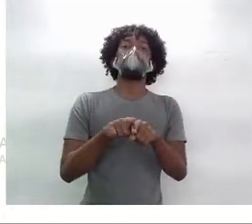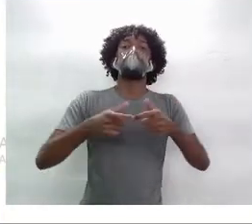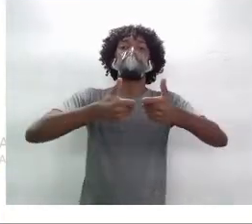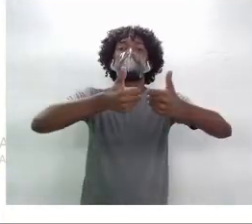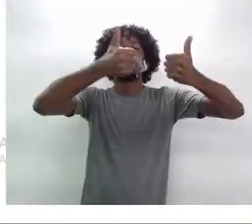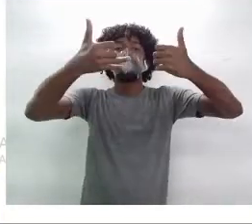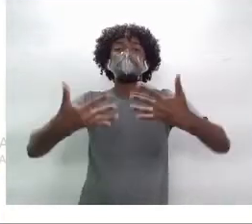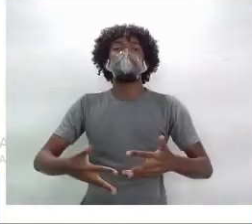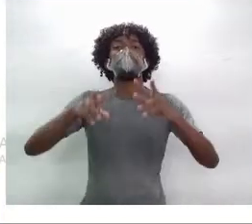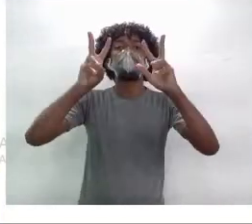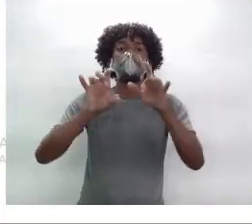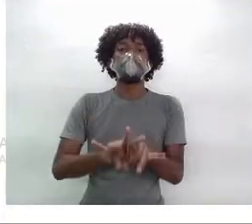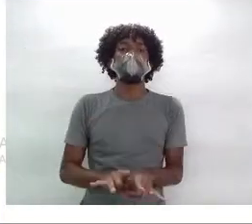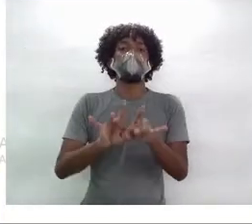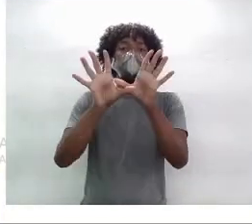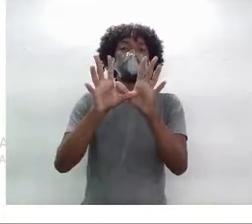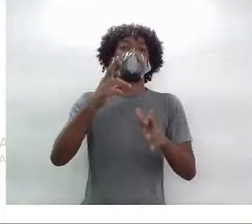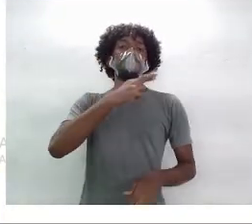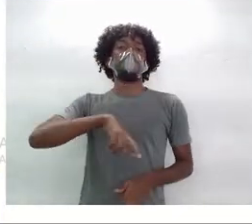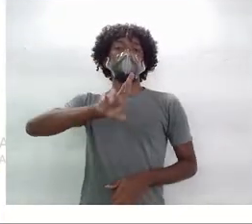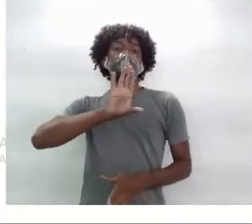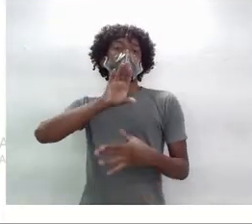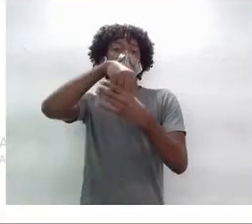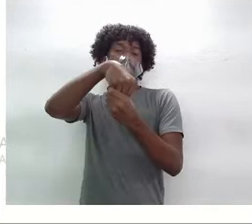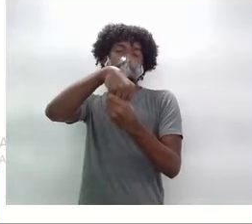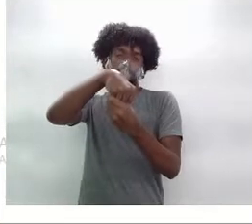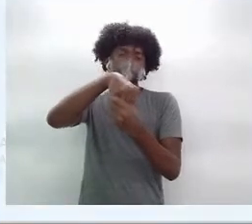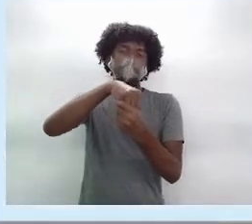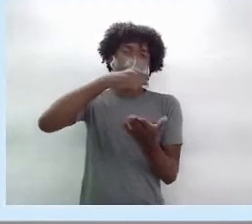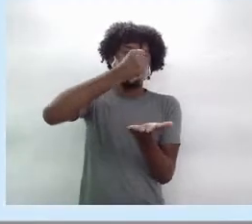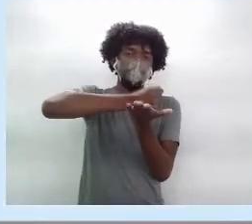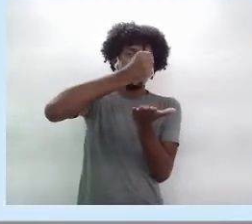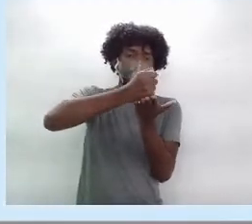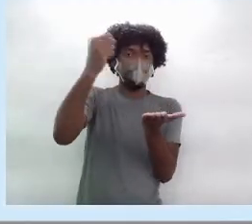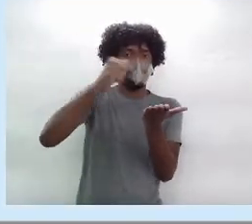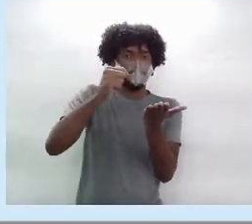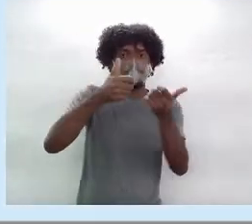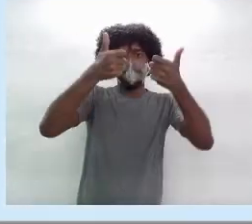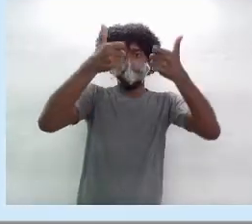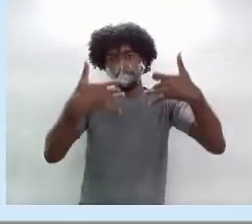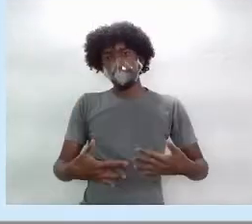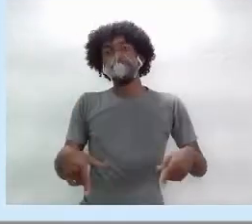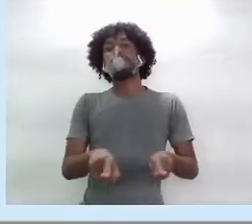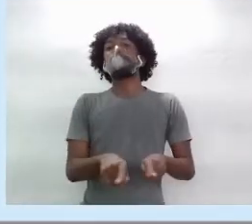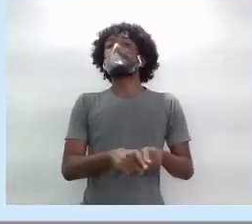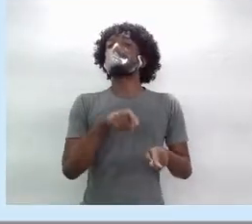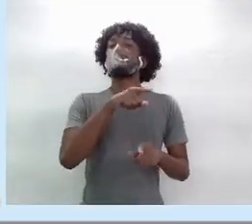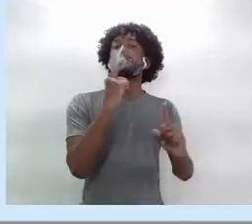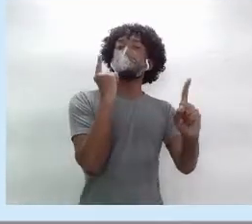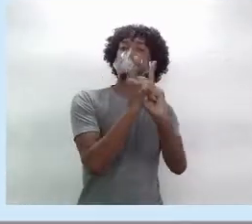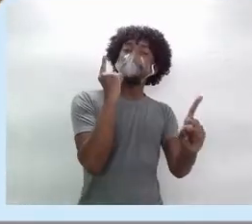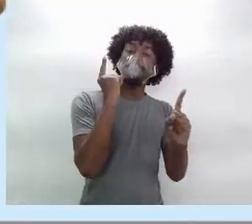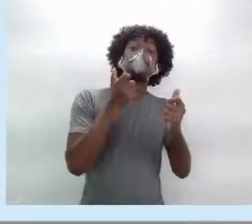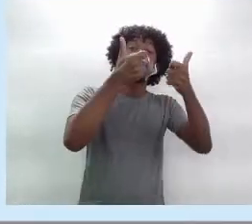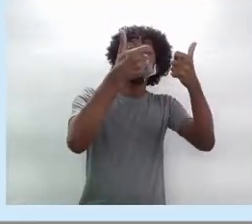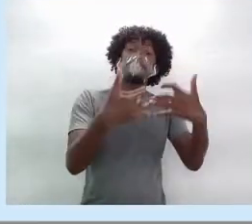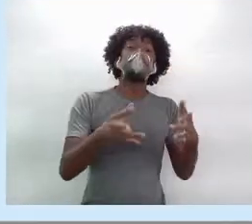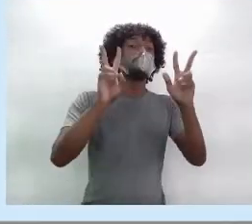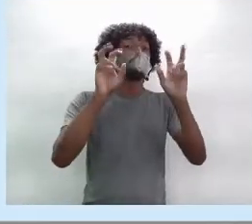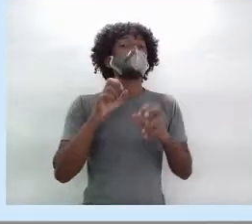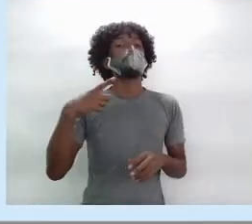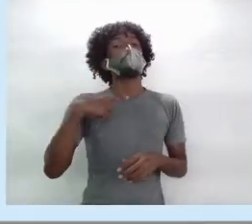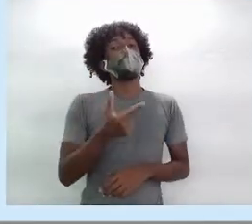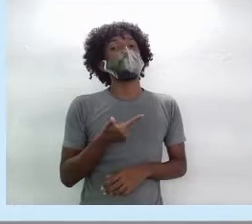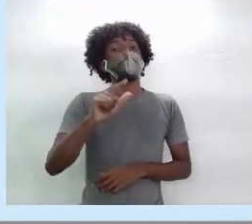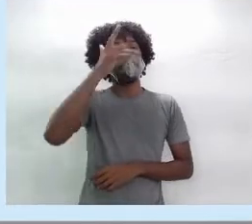a liberdade religiosa. Nesse encontro, nós falamos justamente o que? O outro,